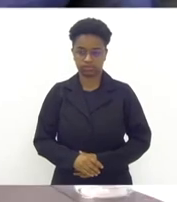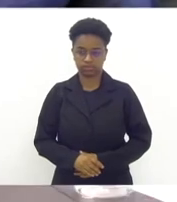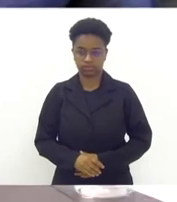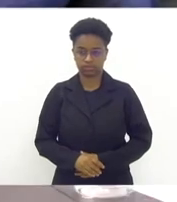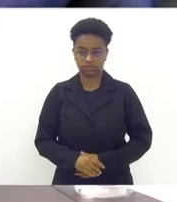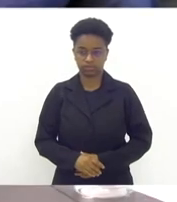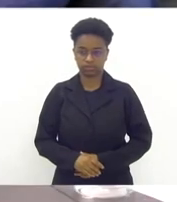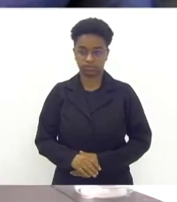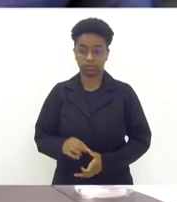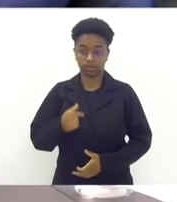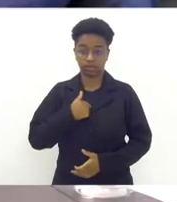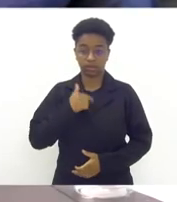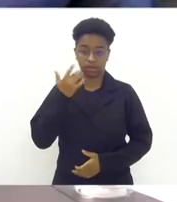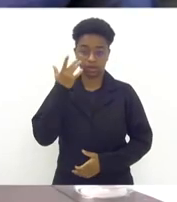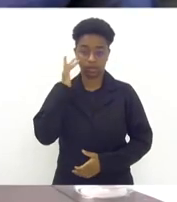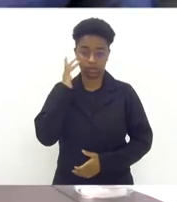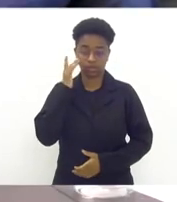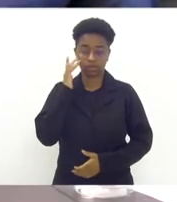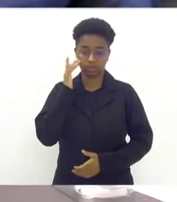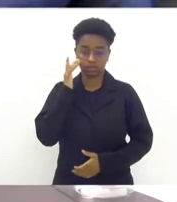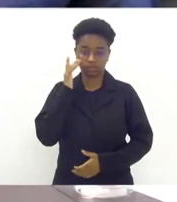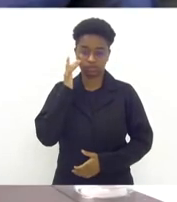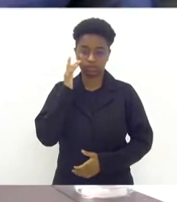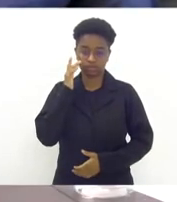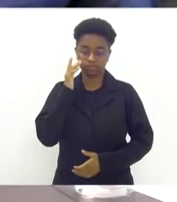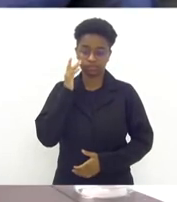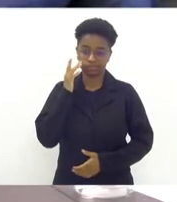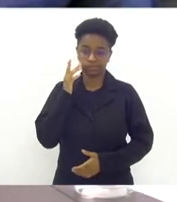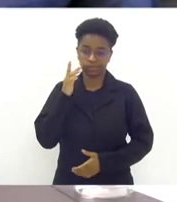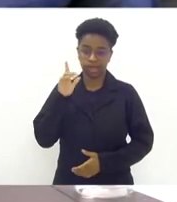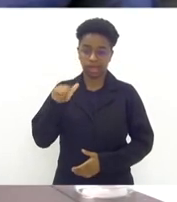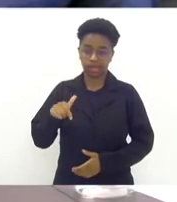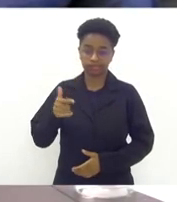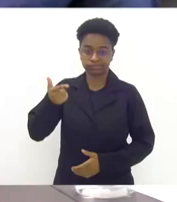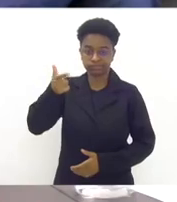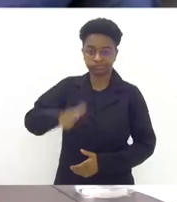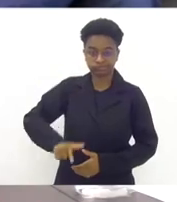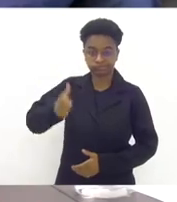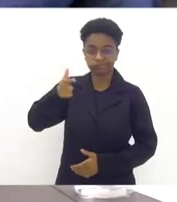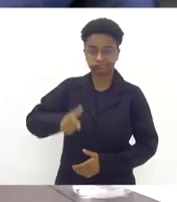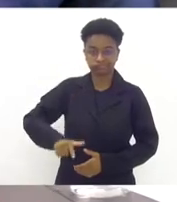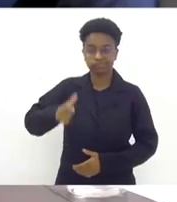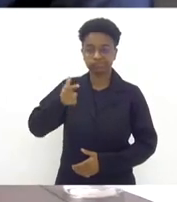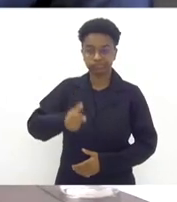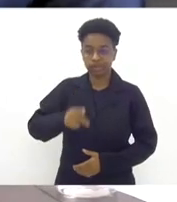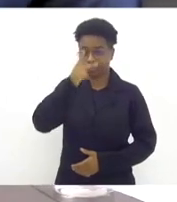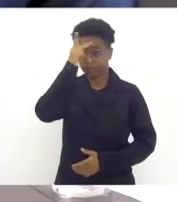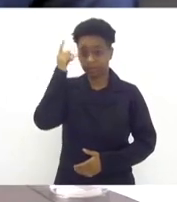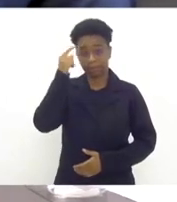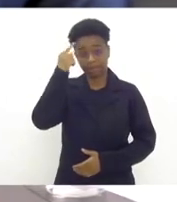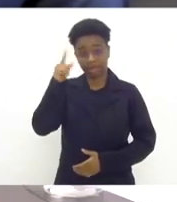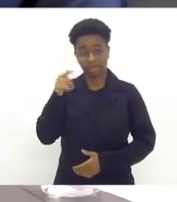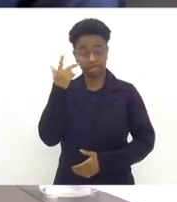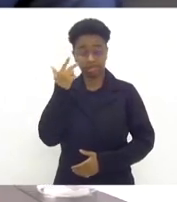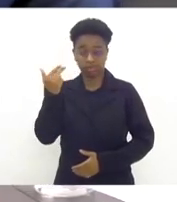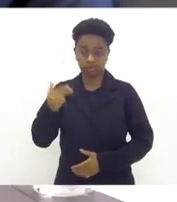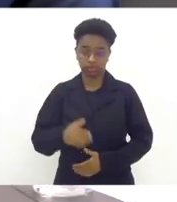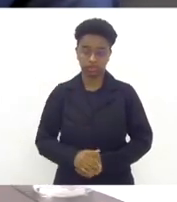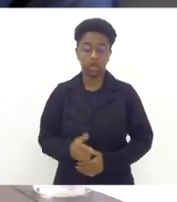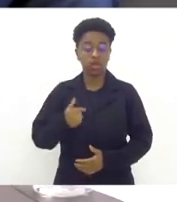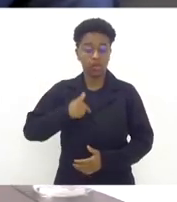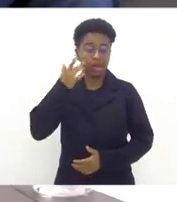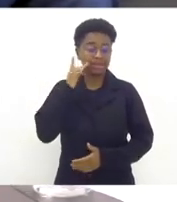Eu acho que se tornou comum. Com a visibilidade, acho que sempre foi comum, e com